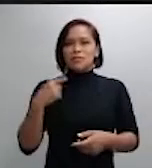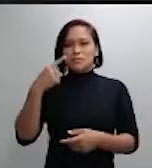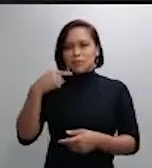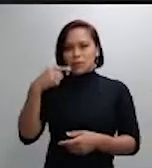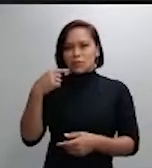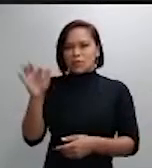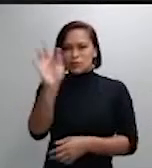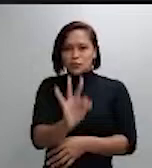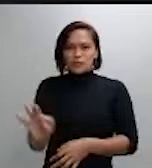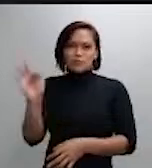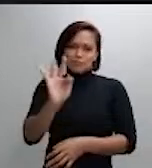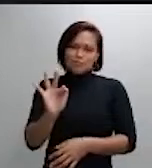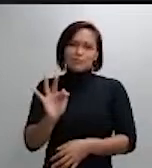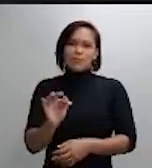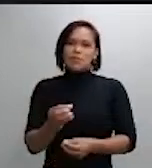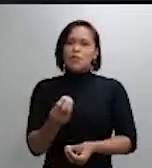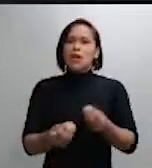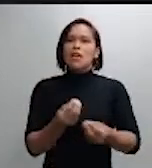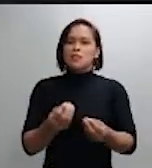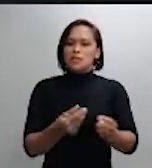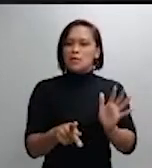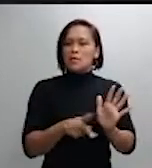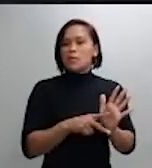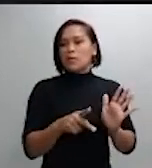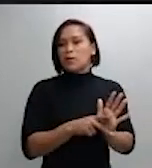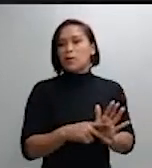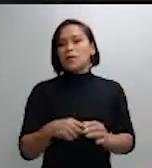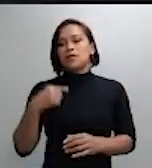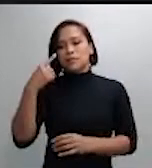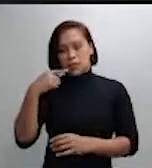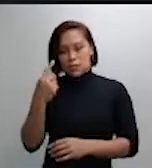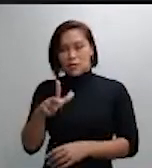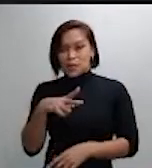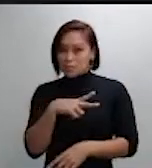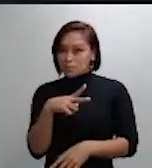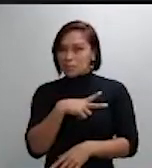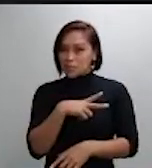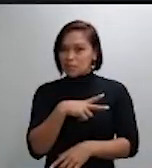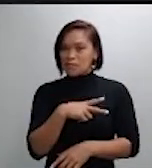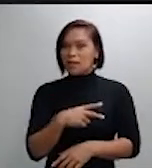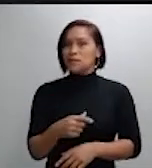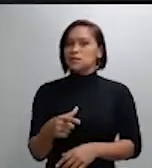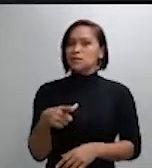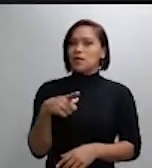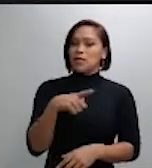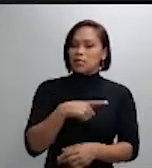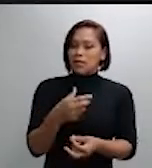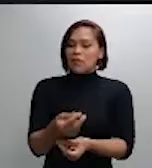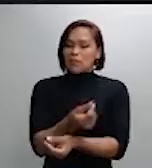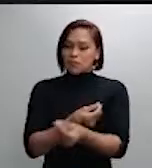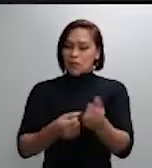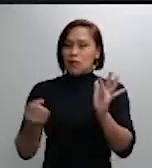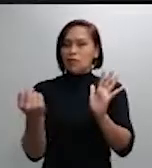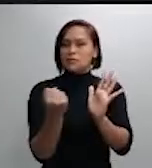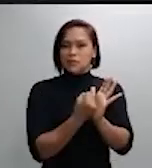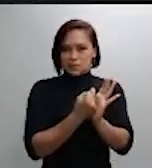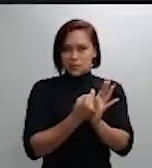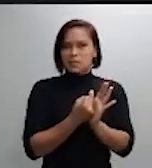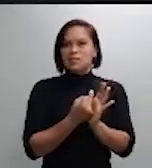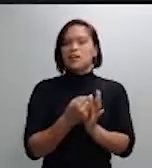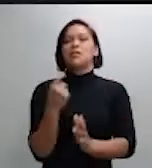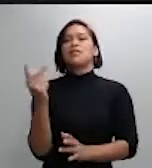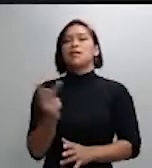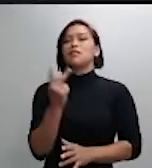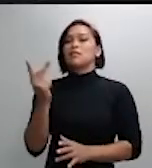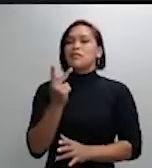União. Assim como ele propugna que o advogado privado tenha os honorários fixados em